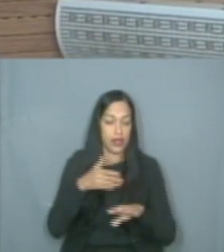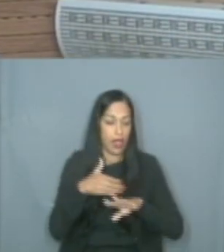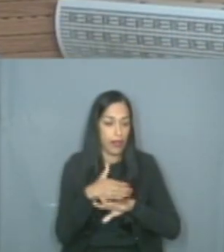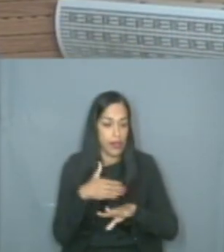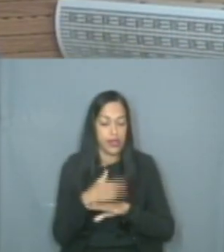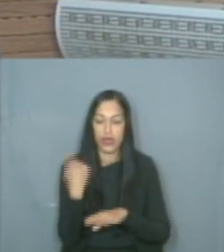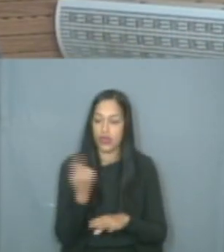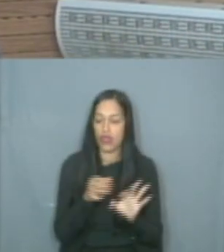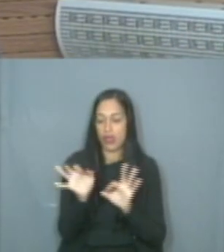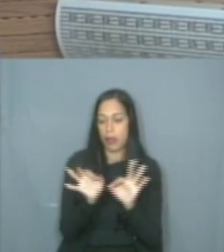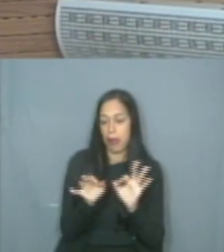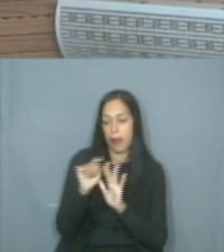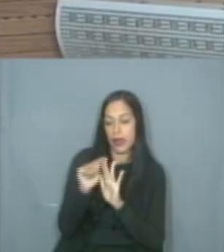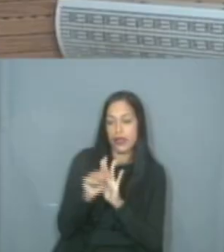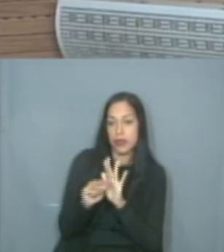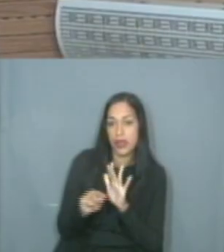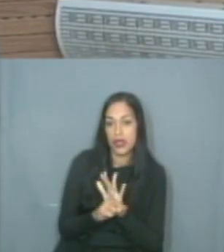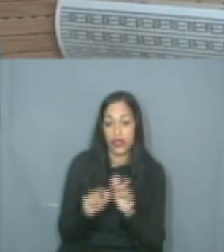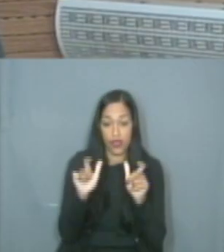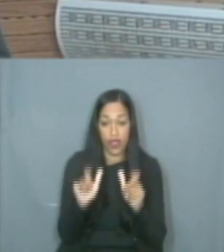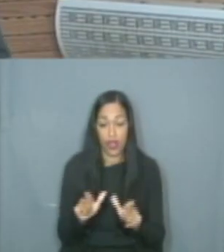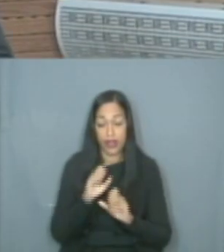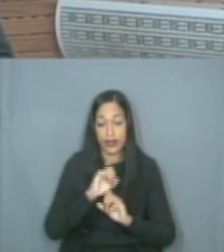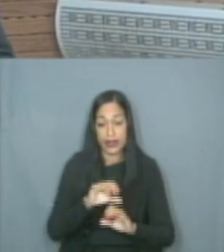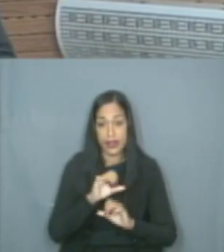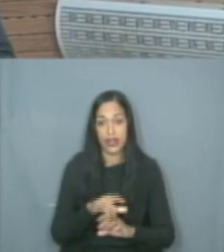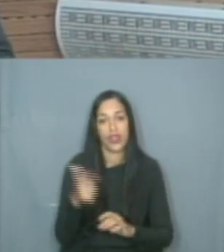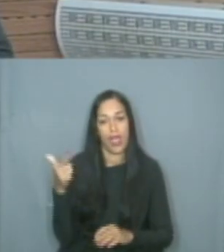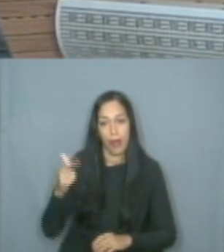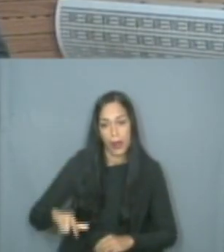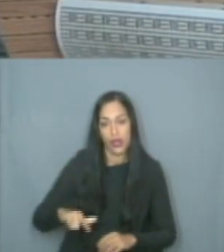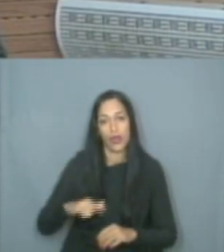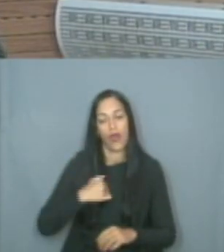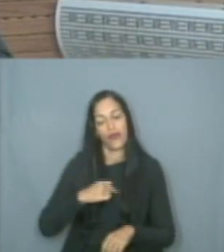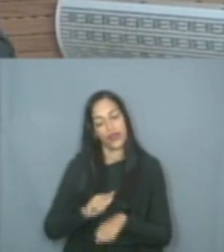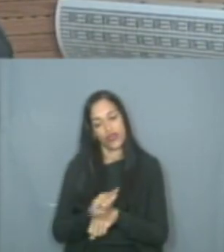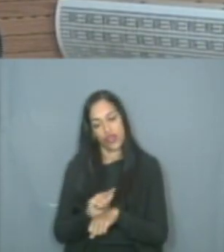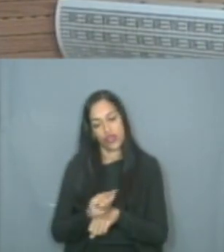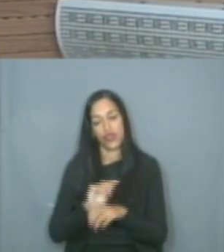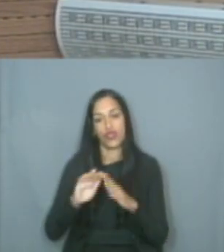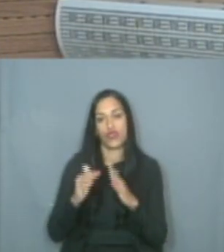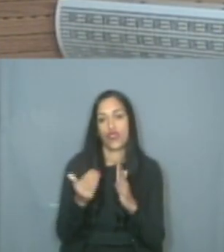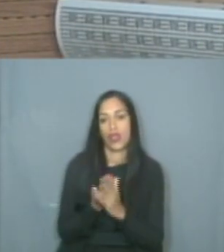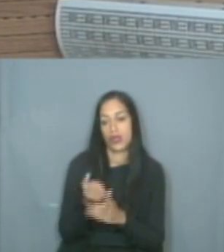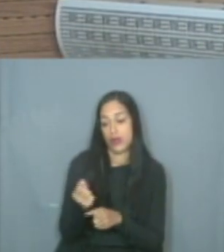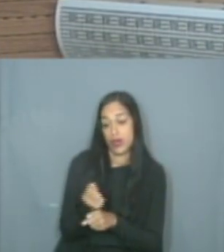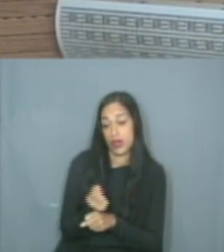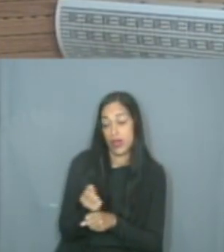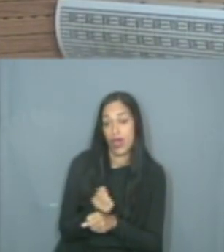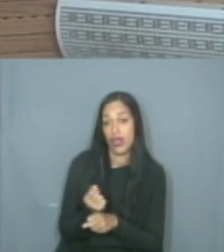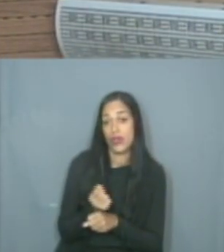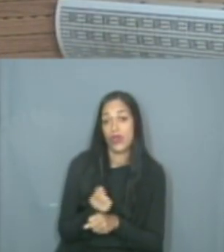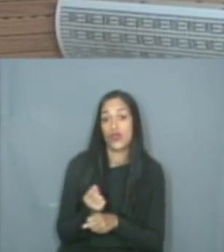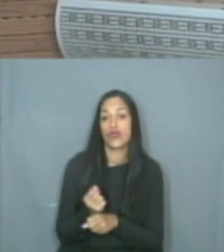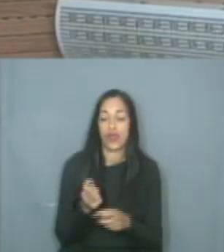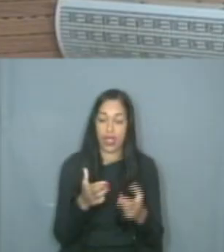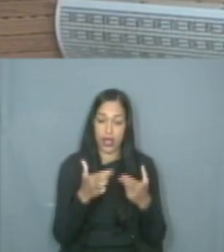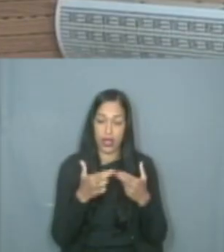planeja para estar dentro das unidades de ensino. Repito, eu fui gestor escolar durante muitos anos, eu estou aqui discutindo o